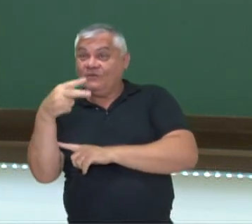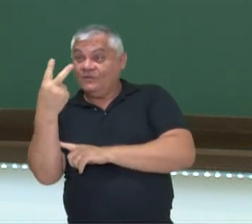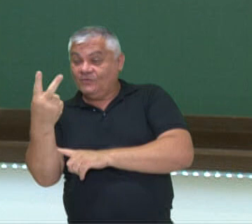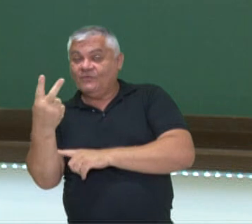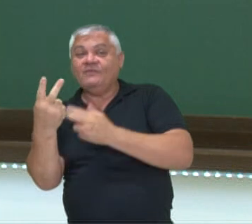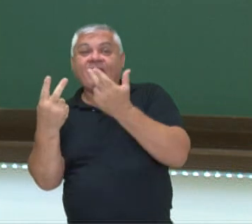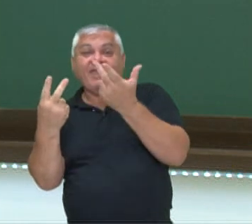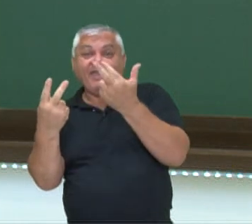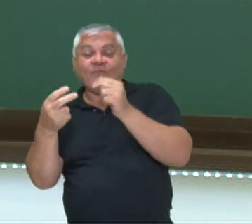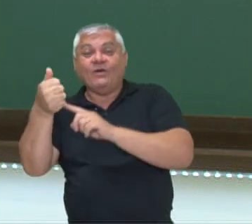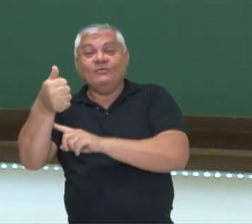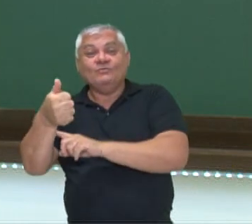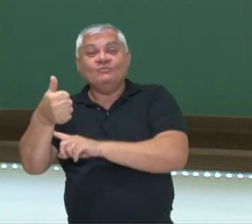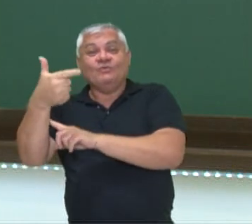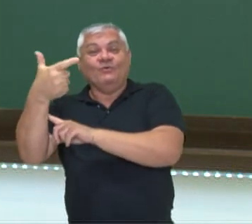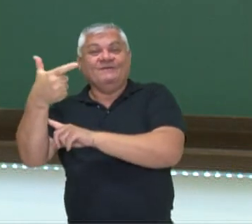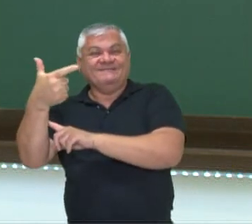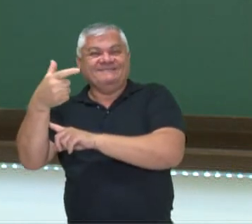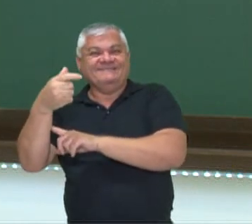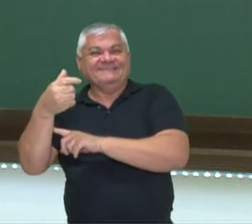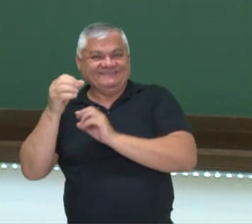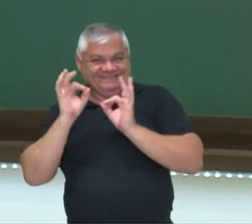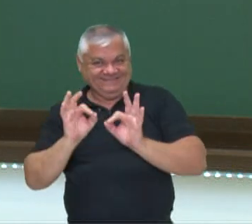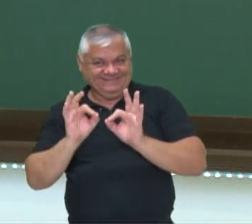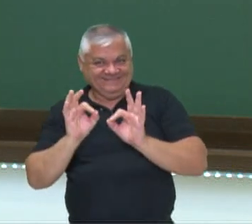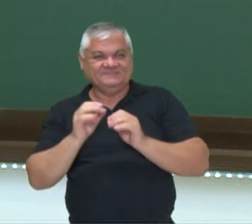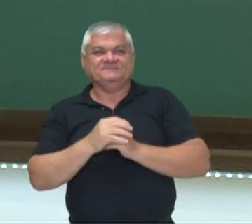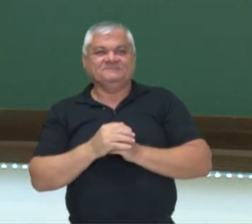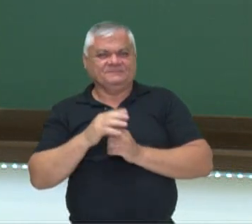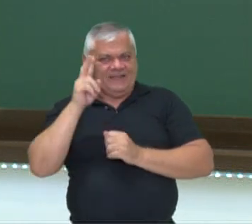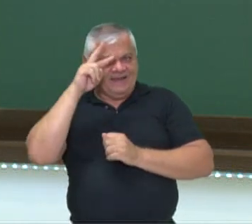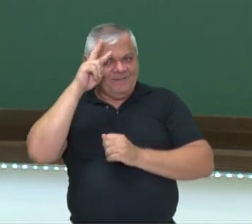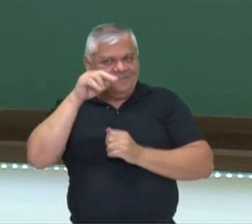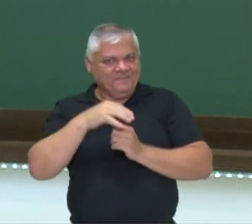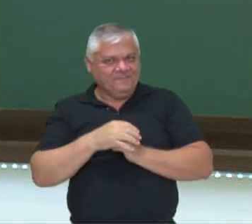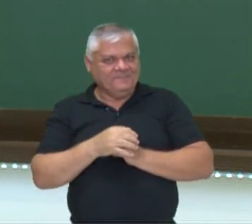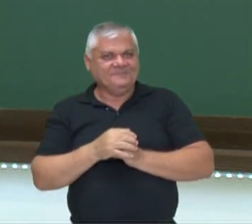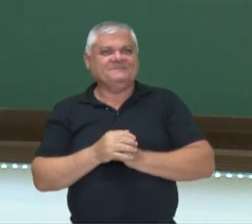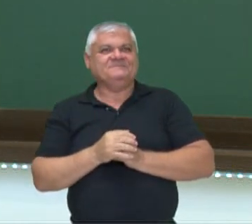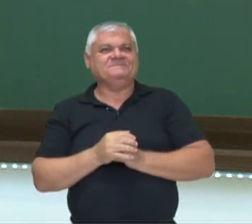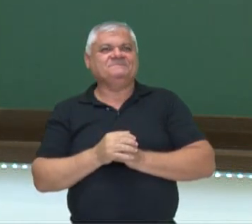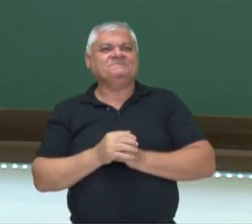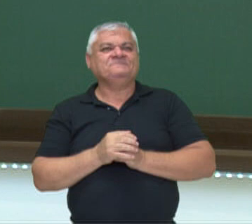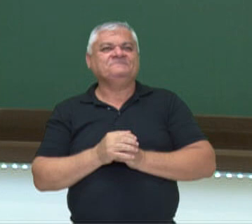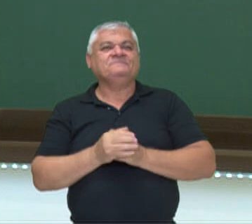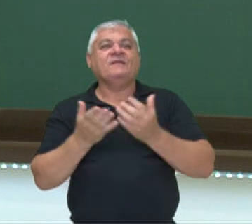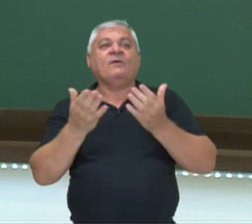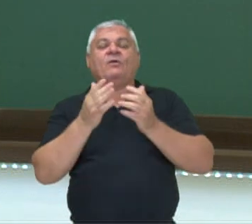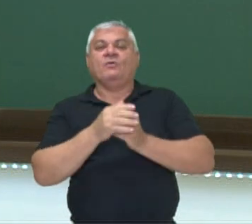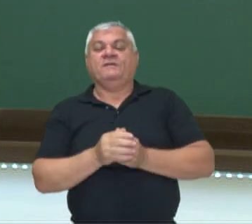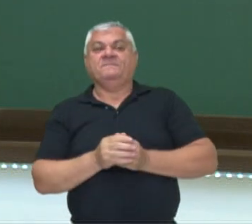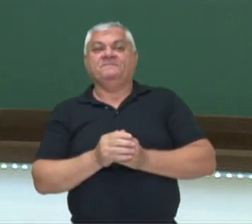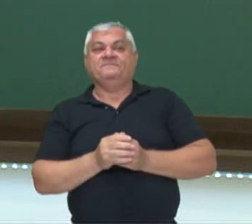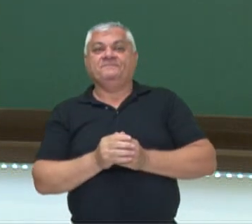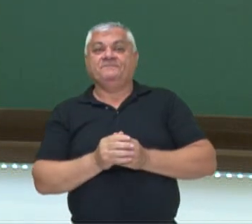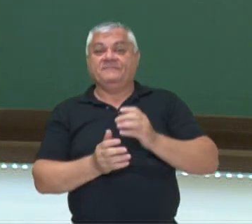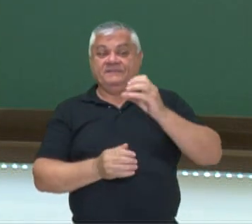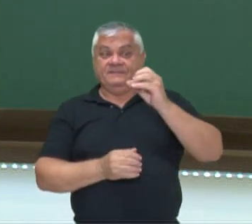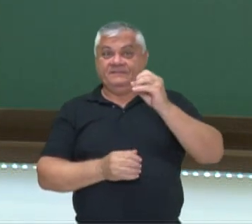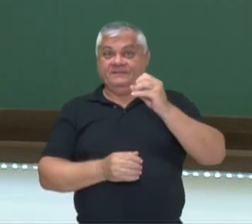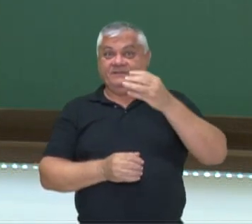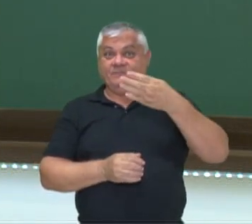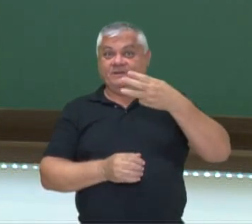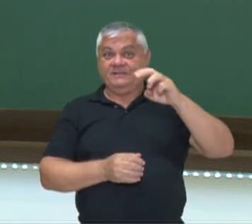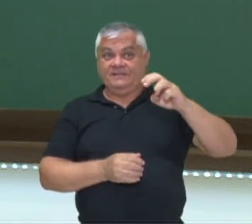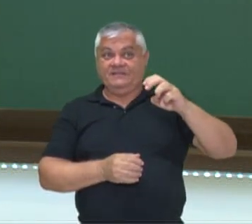é igual a 12 décimos. Certo? Lembrou disso tudo? Agora vamos fazer. 0,45